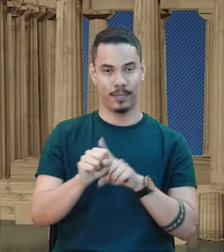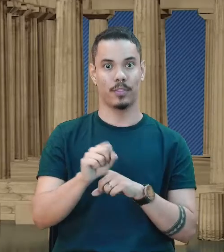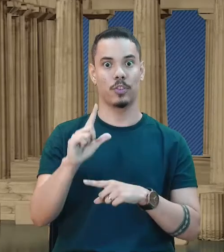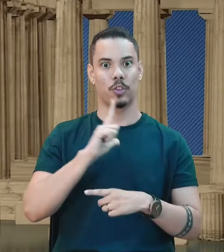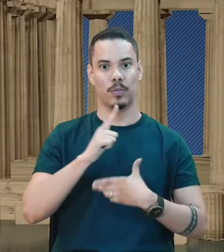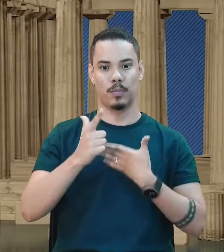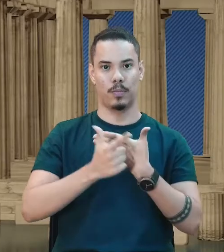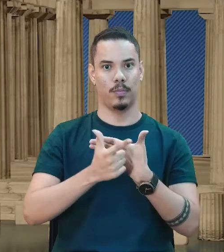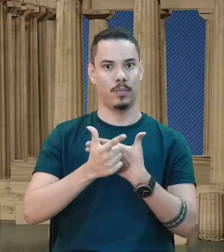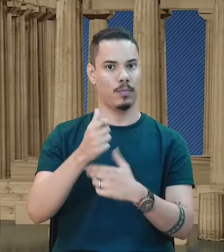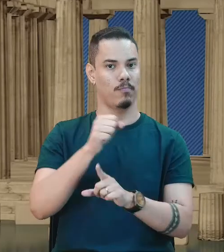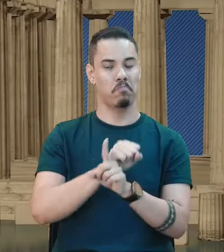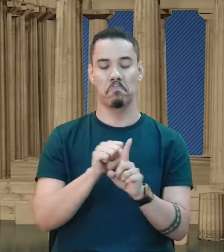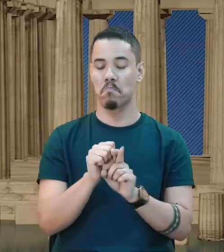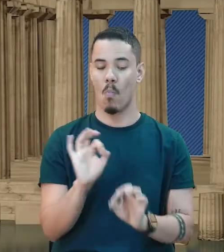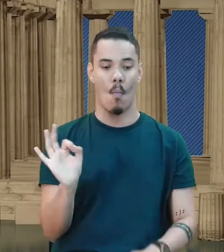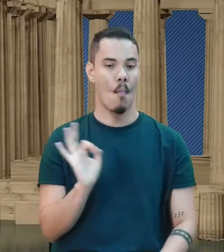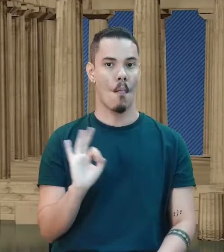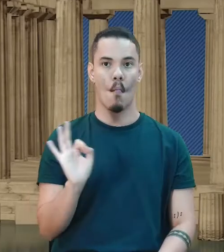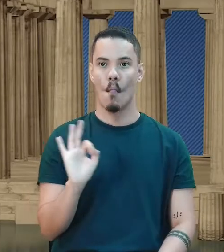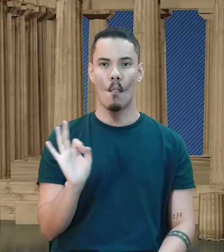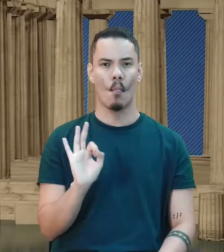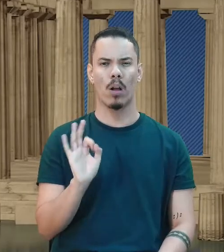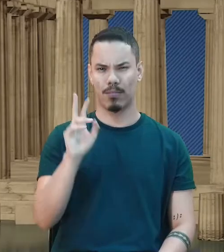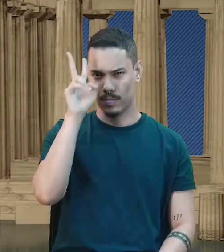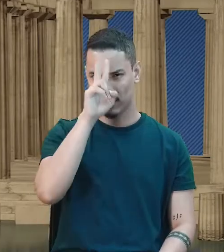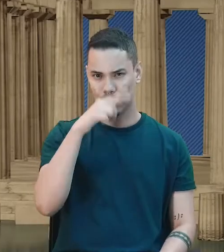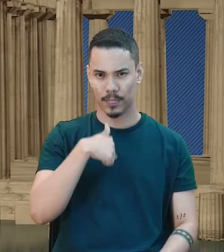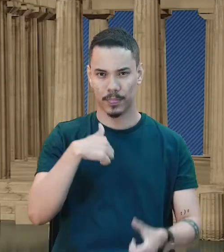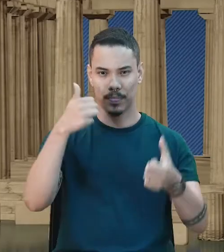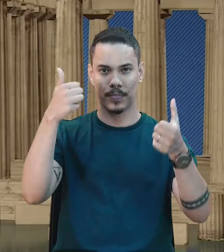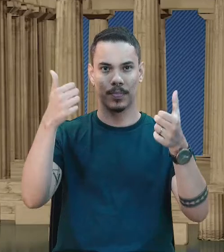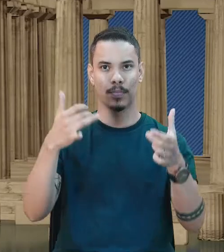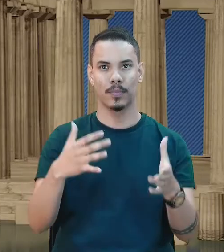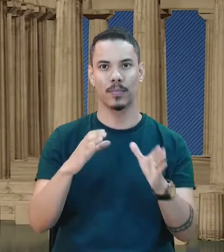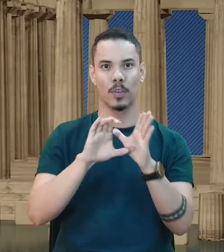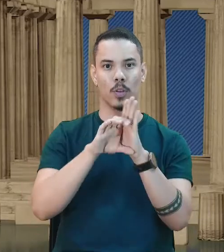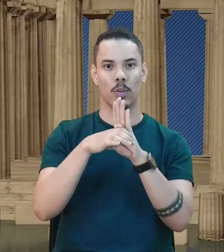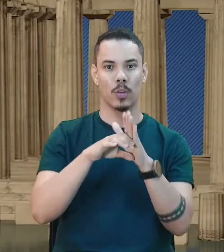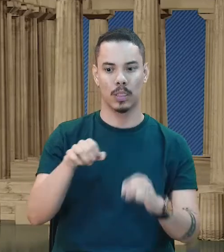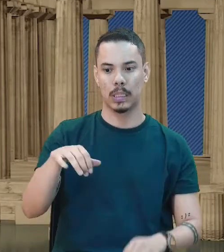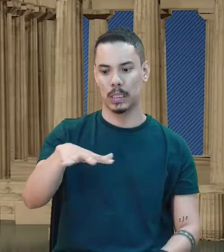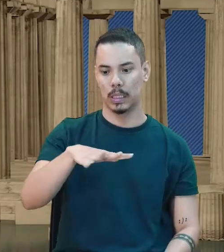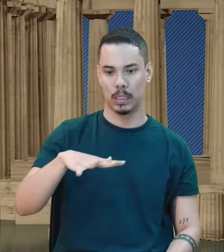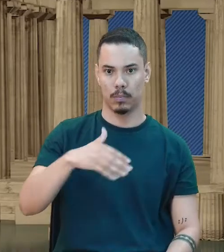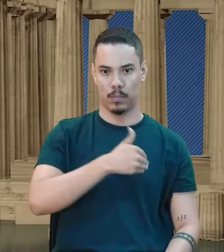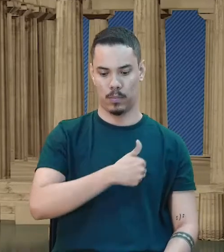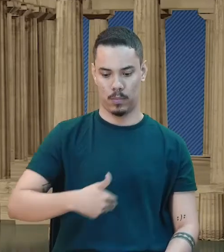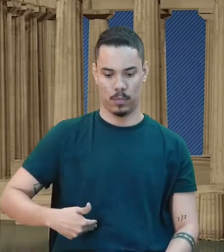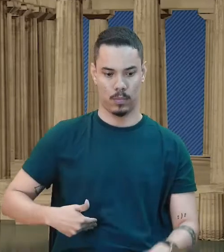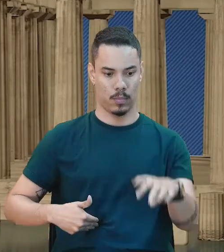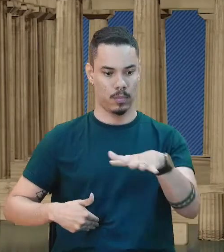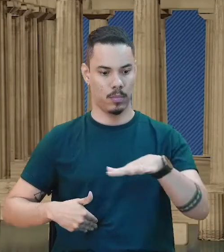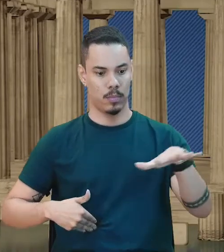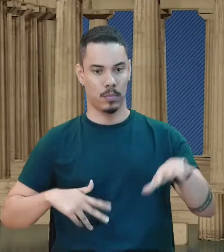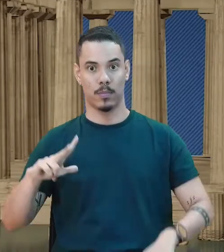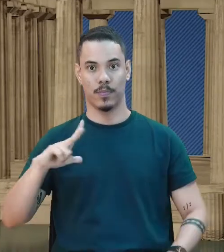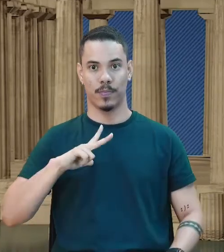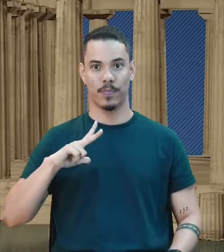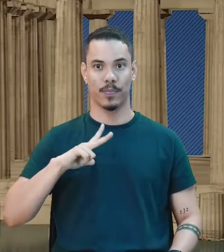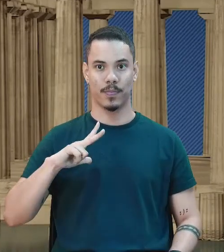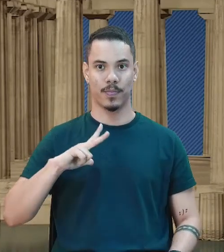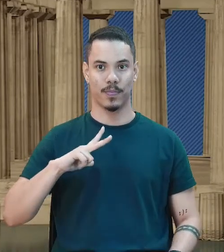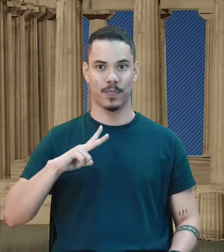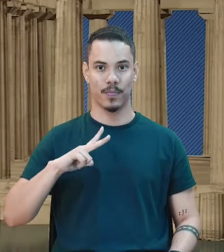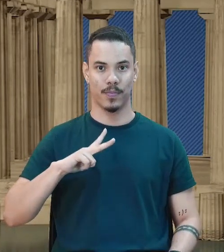social? Não. Lembram-se quando a gente trabalhou aquele conceito do espaço público e espaço privado?